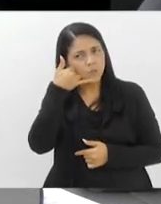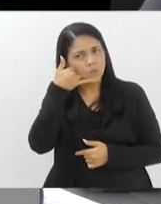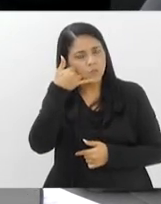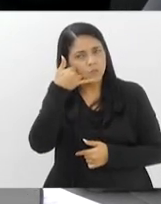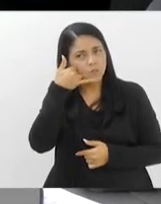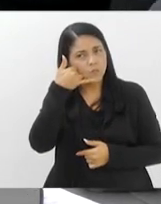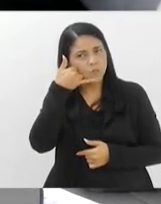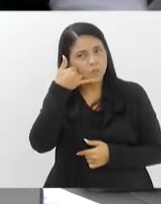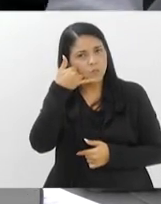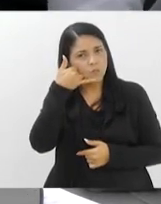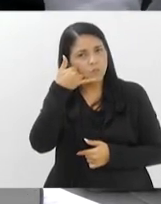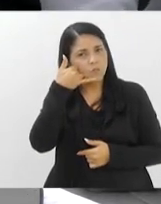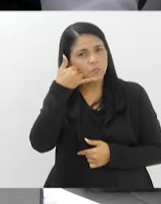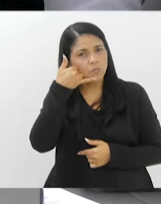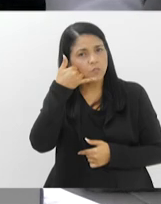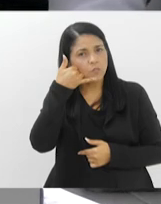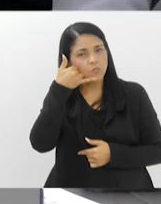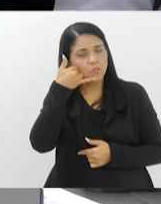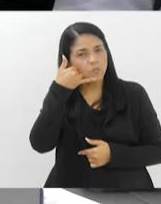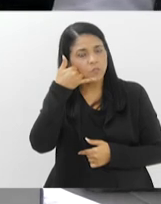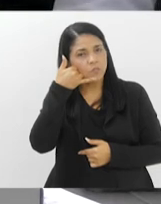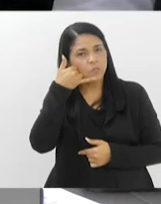o